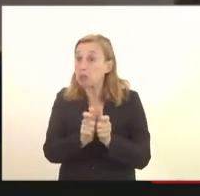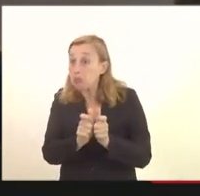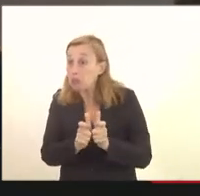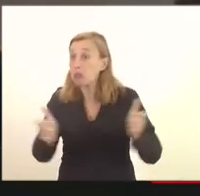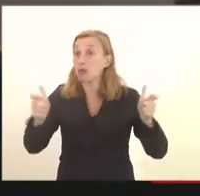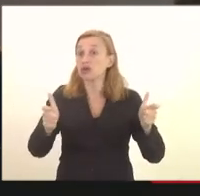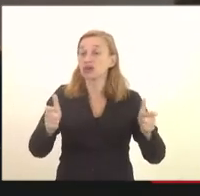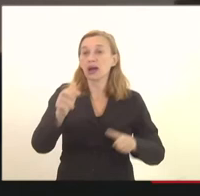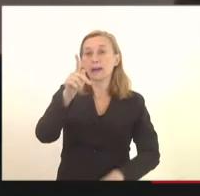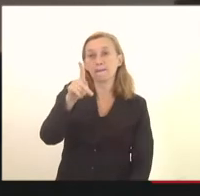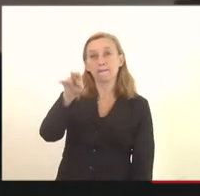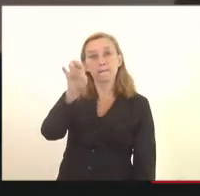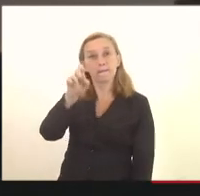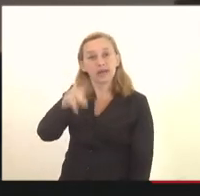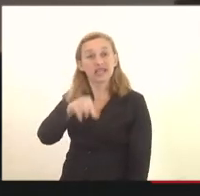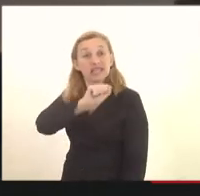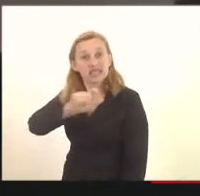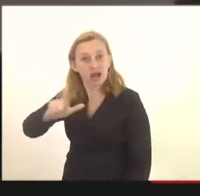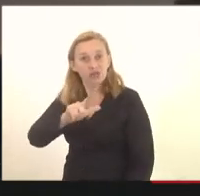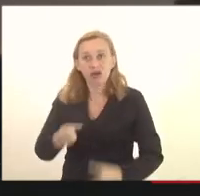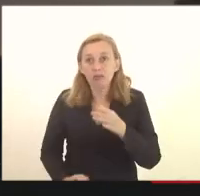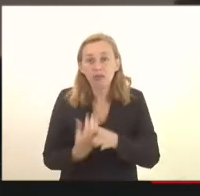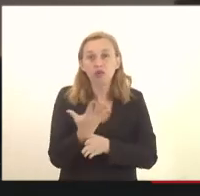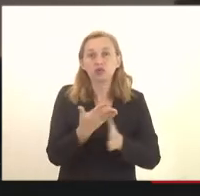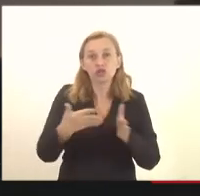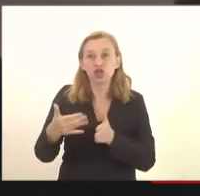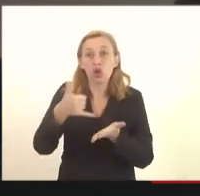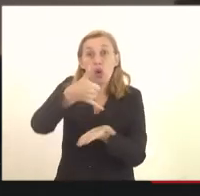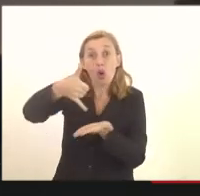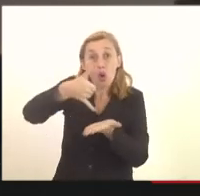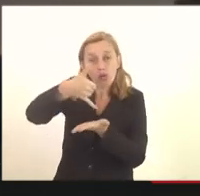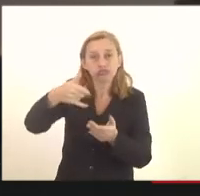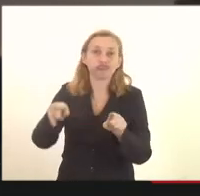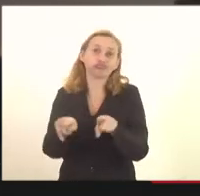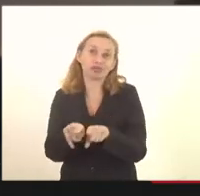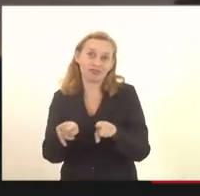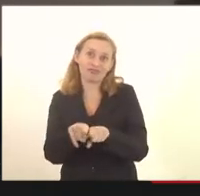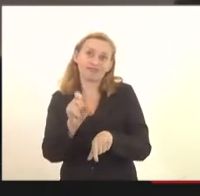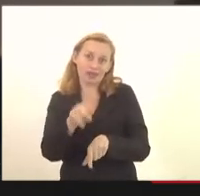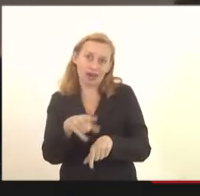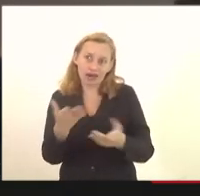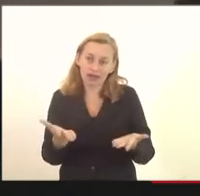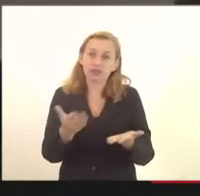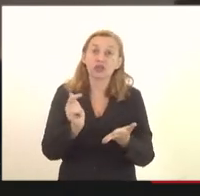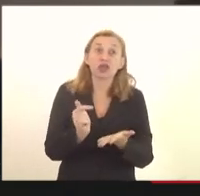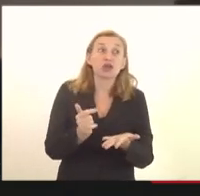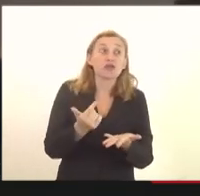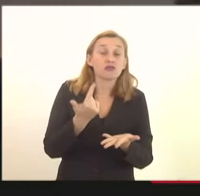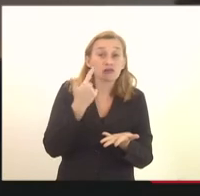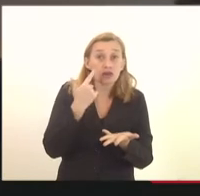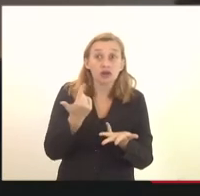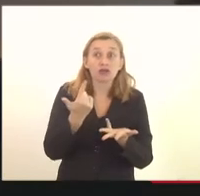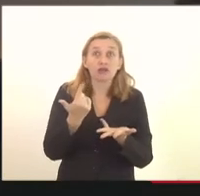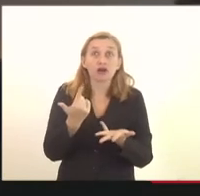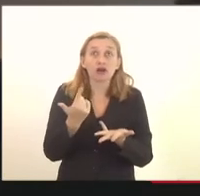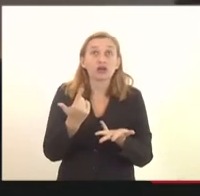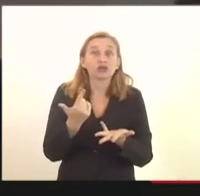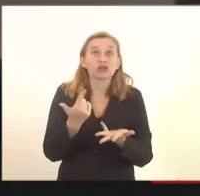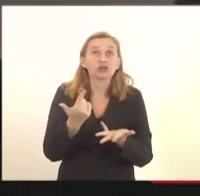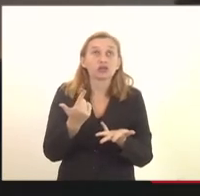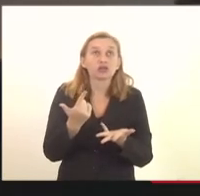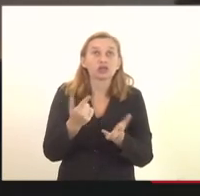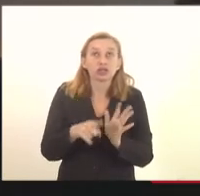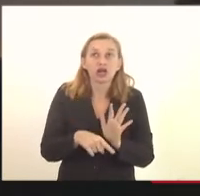do pré-sal, em que a gente vai produzir óleo ainda durante muito tempo. Não necessariamente a gente vai estar